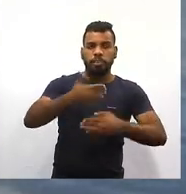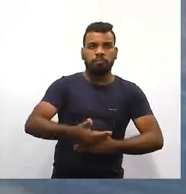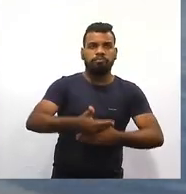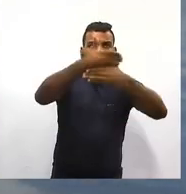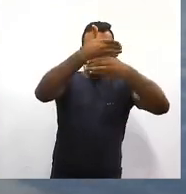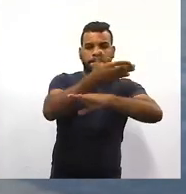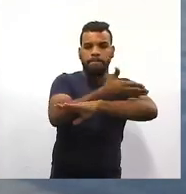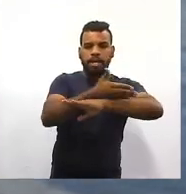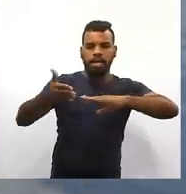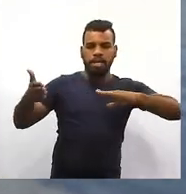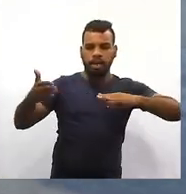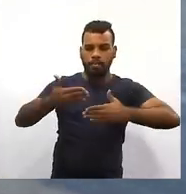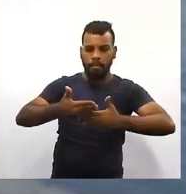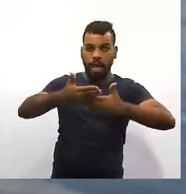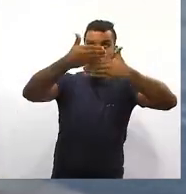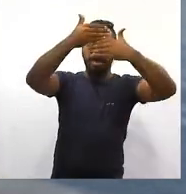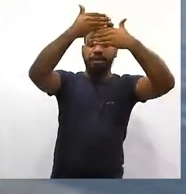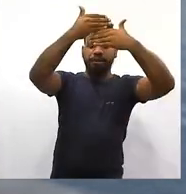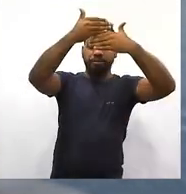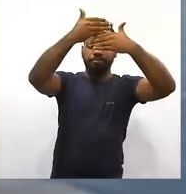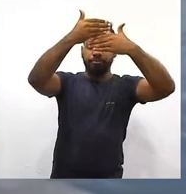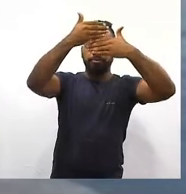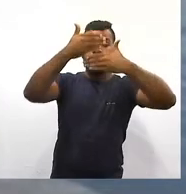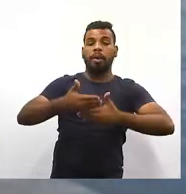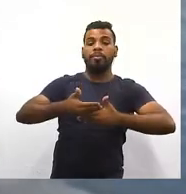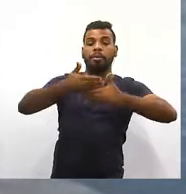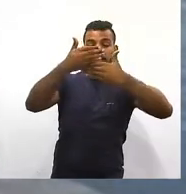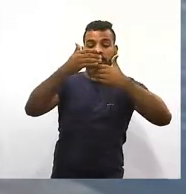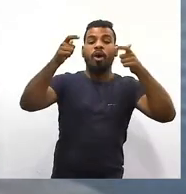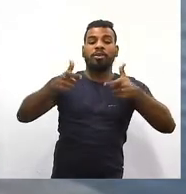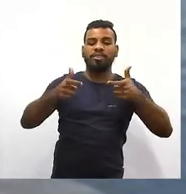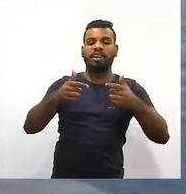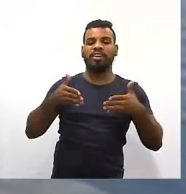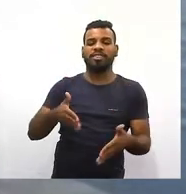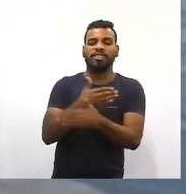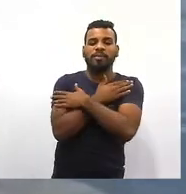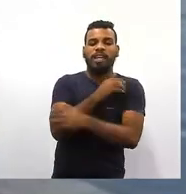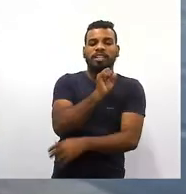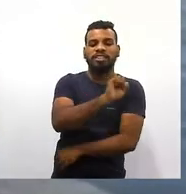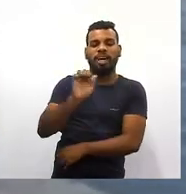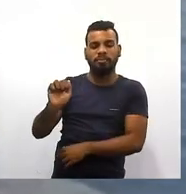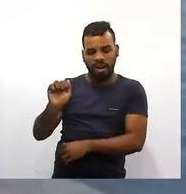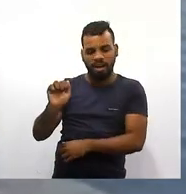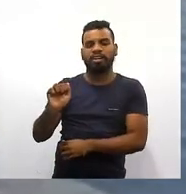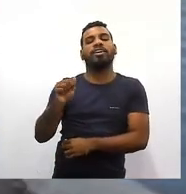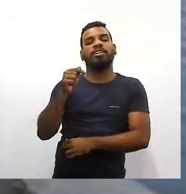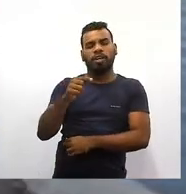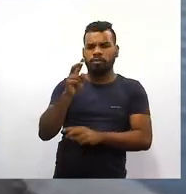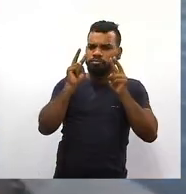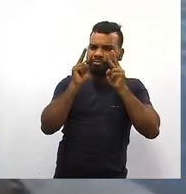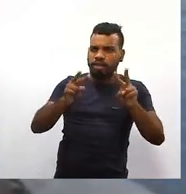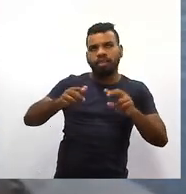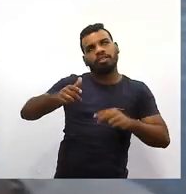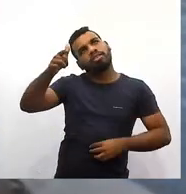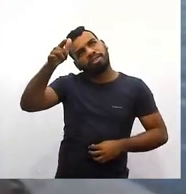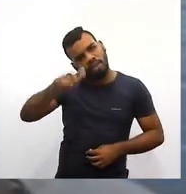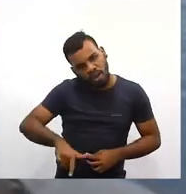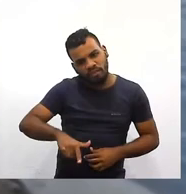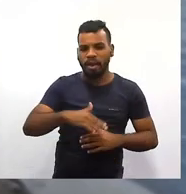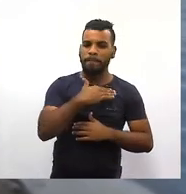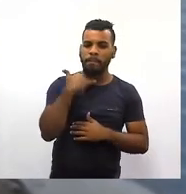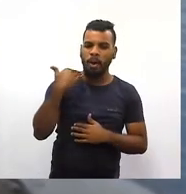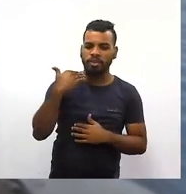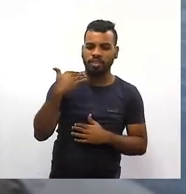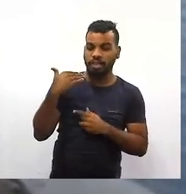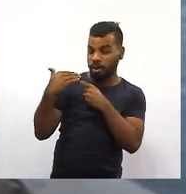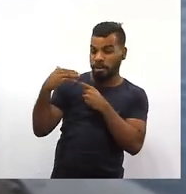bem grande. Essa parede é o cemitério de Santo Amaro, ou seja, o personagem se depara mais uma vez com a morte.